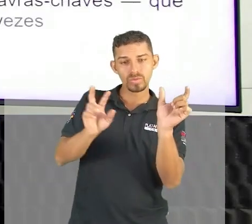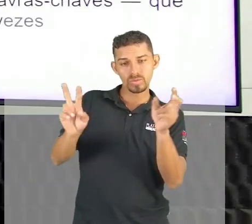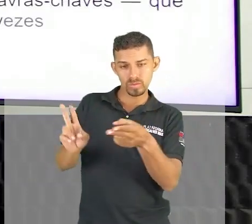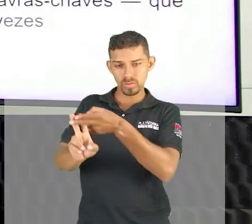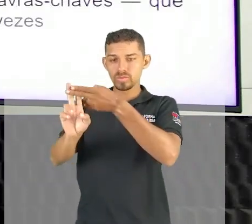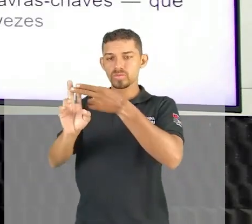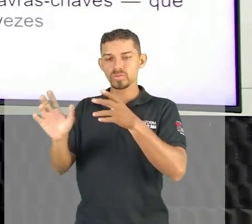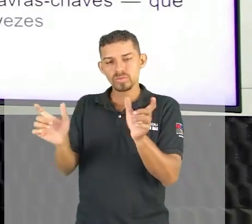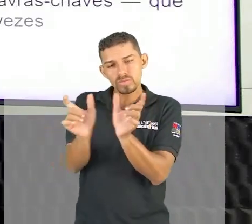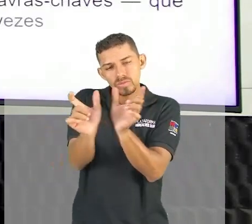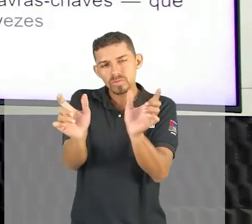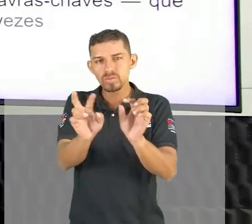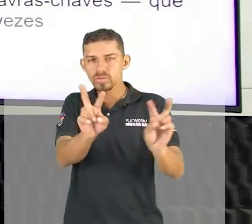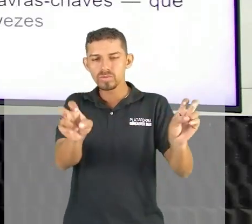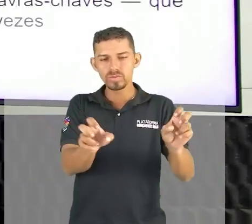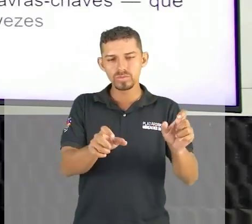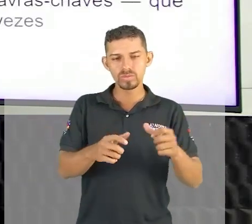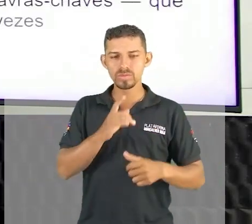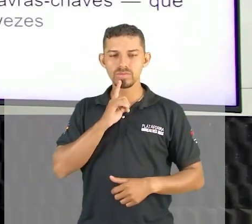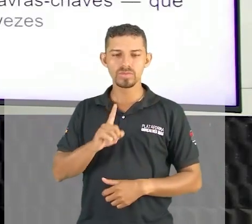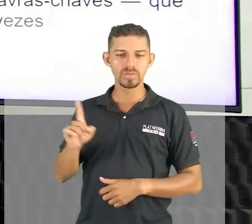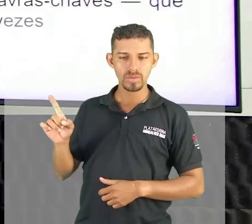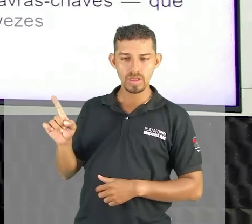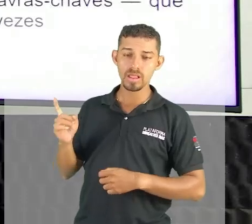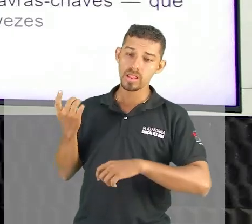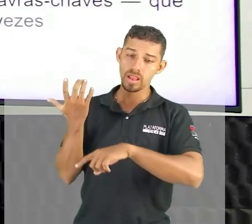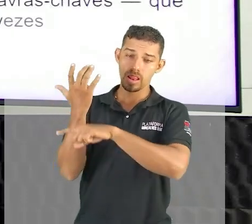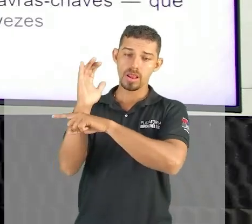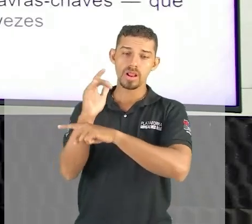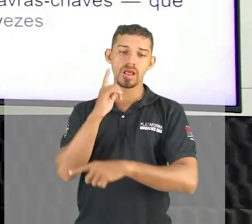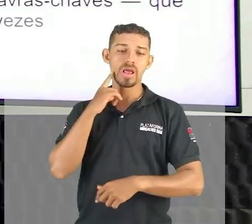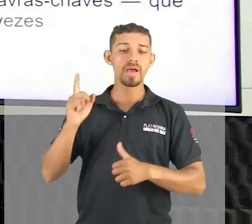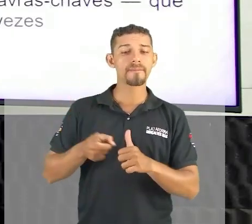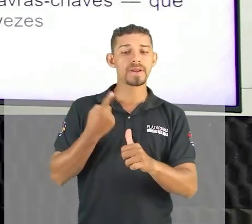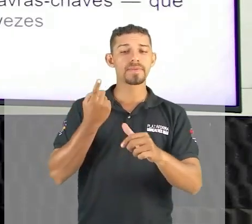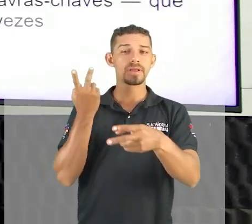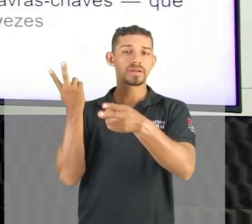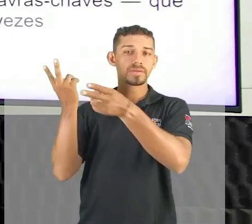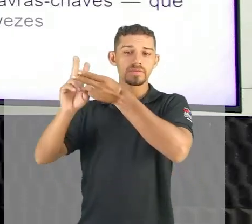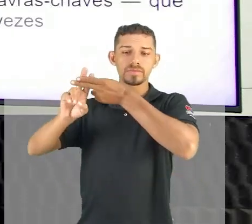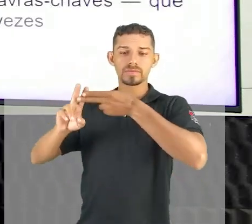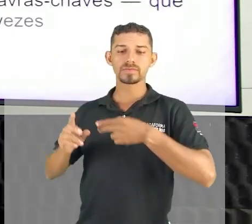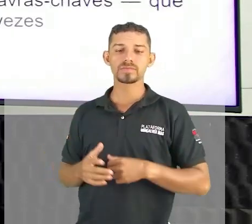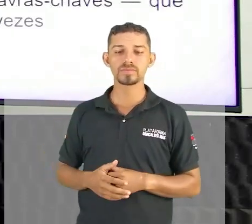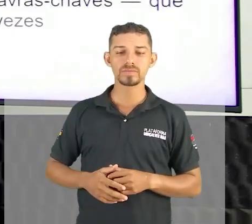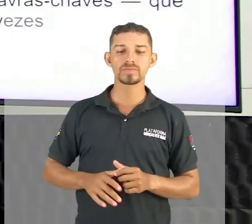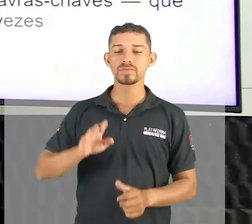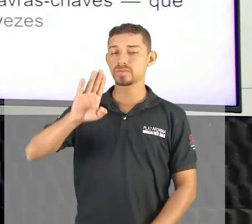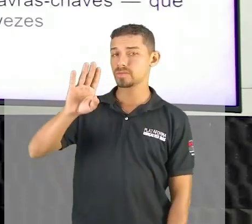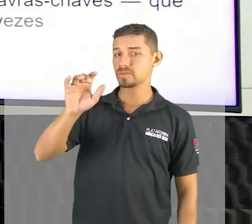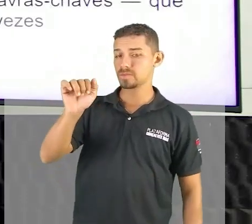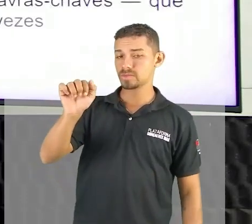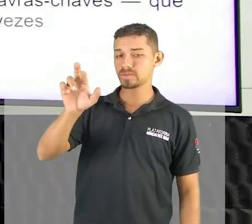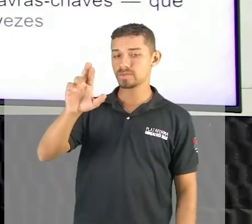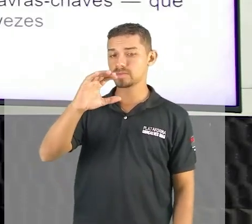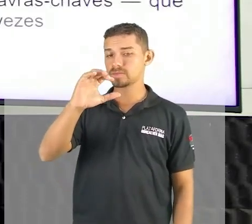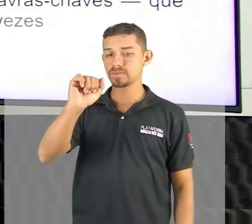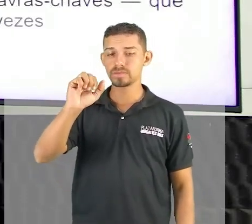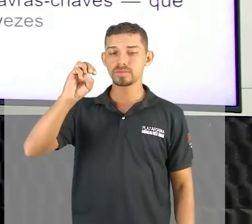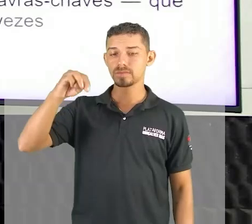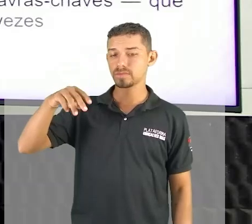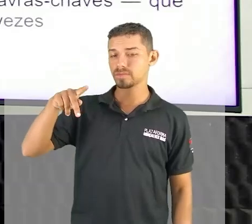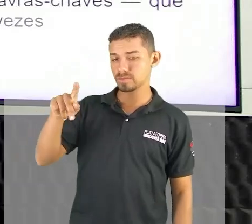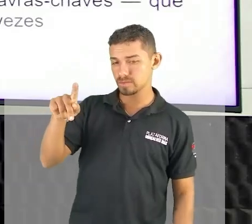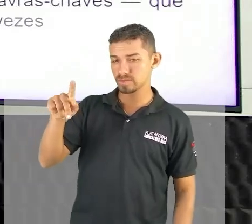assunto ele ele lançou lançou Então a primeira hashtag e a gente tem hash bercamp